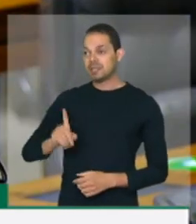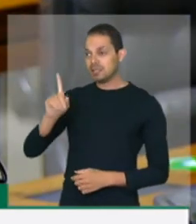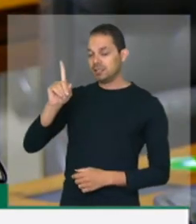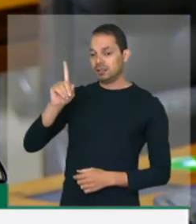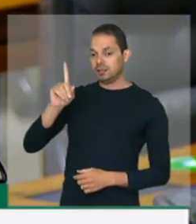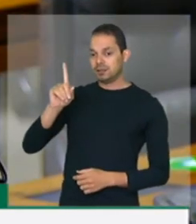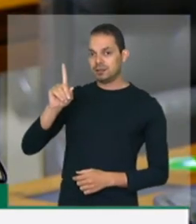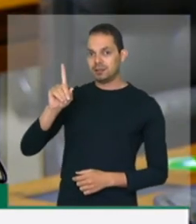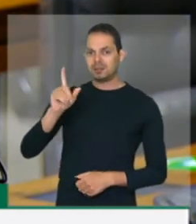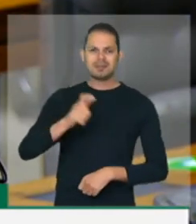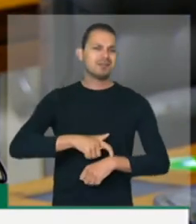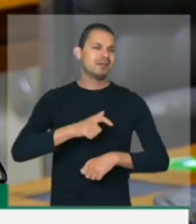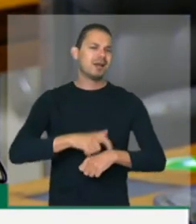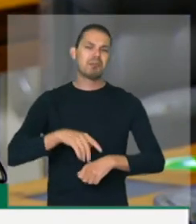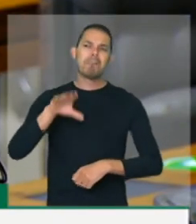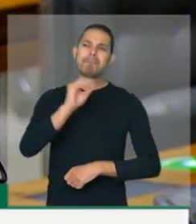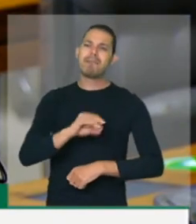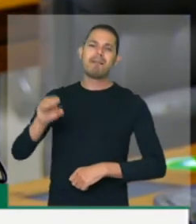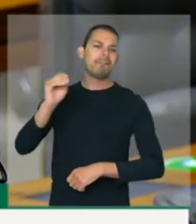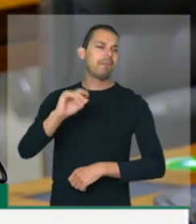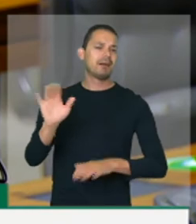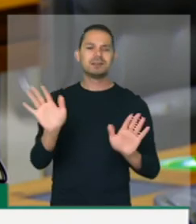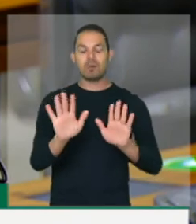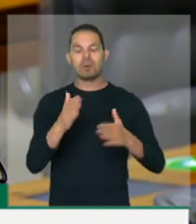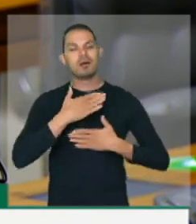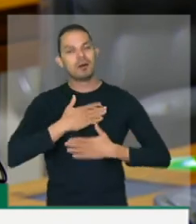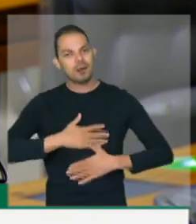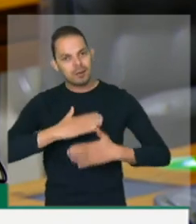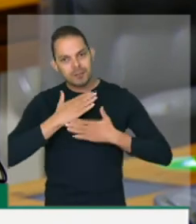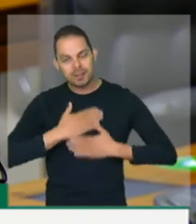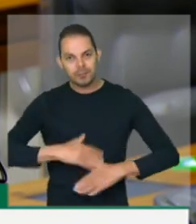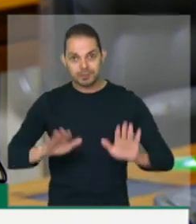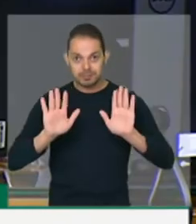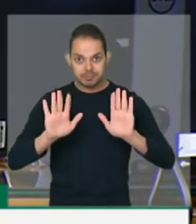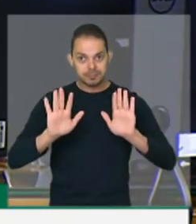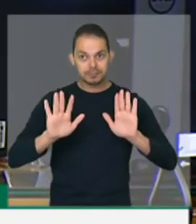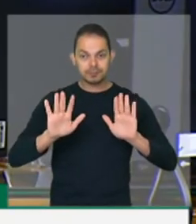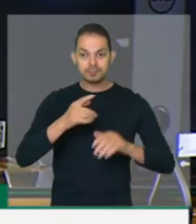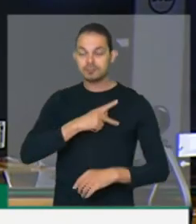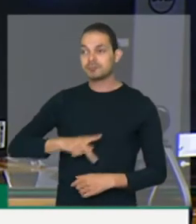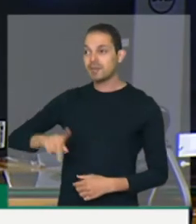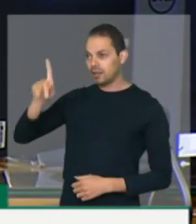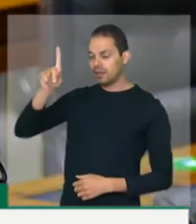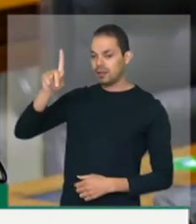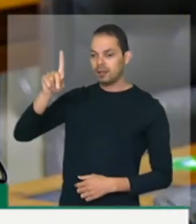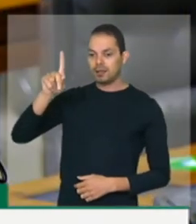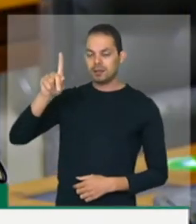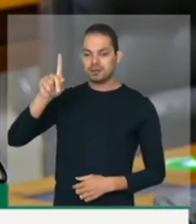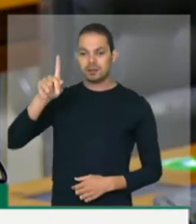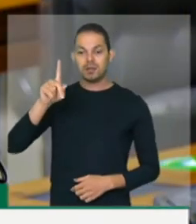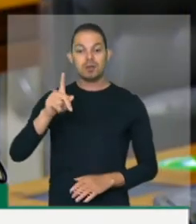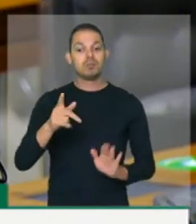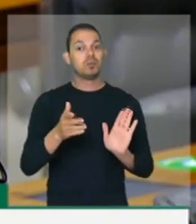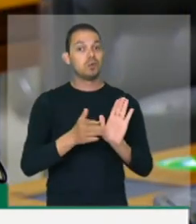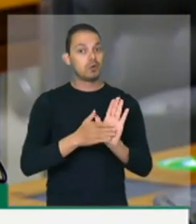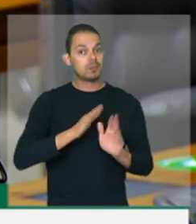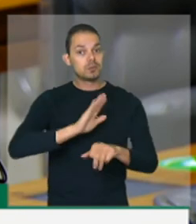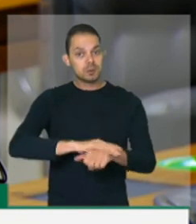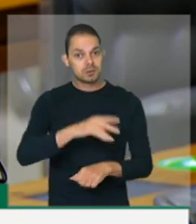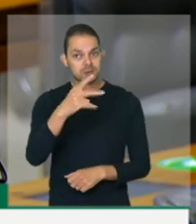Não vamos se causando tempo sem ser por liderança. Calma. Acordar com Vossa Excelência nos termos propostos por Vossa